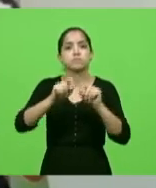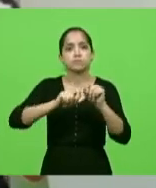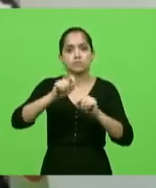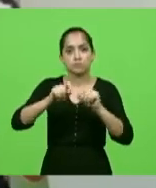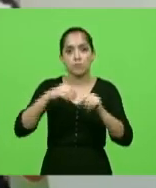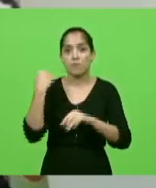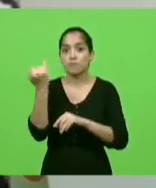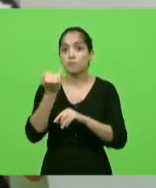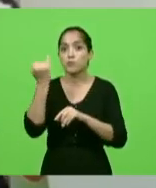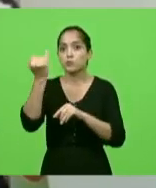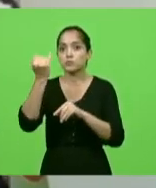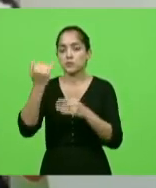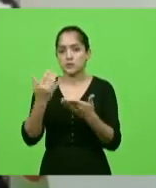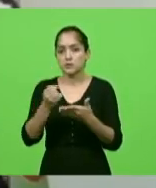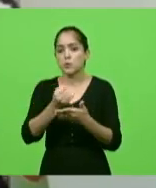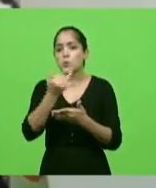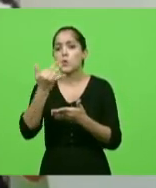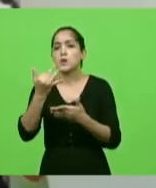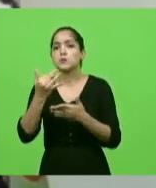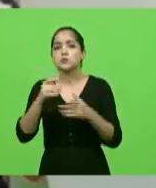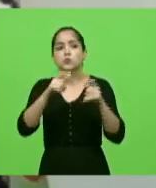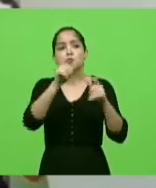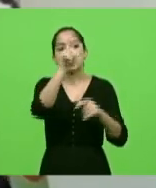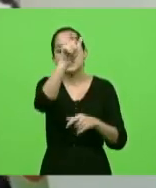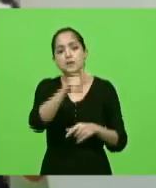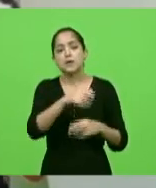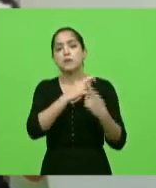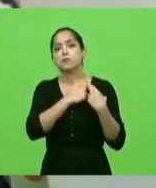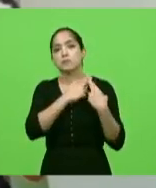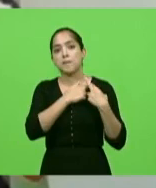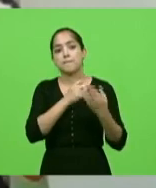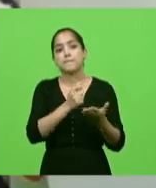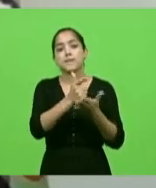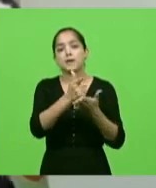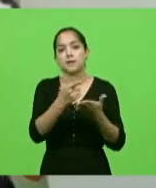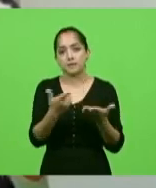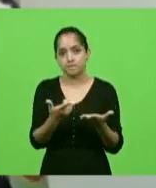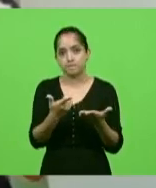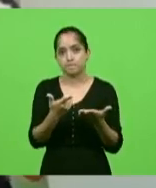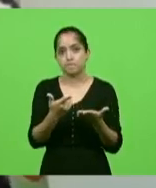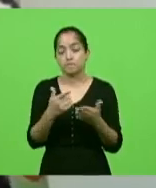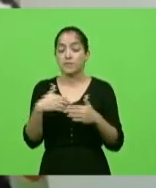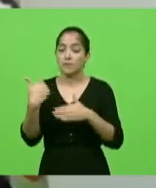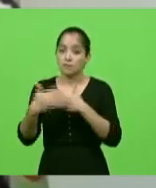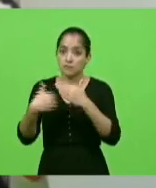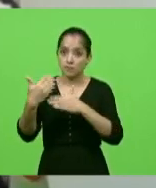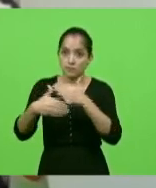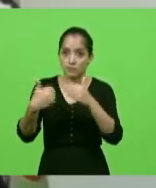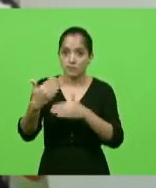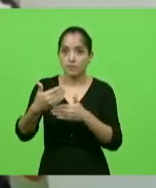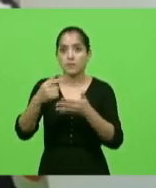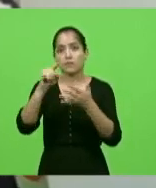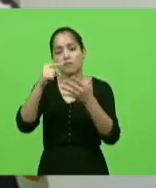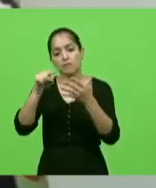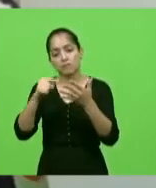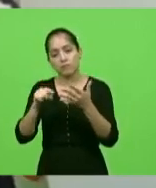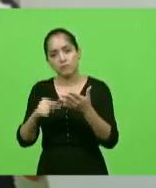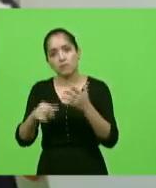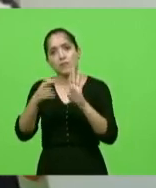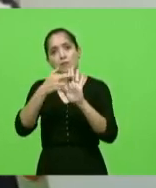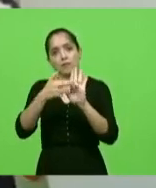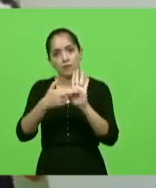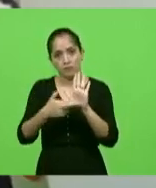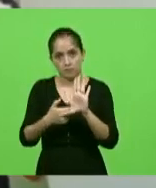a importância exato para pagar a quem se deve pagar a importância para extinguir a obrigação E aí Segue uma série de